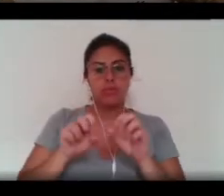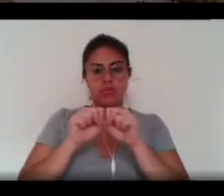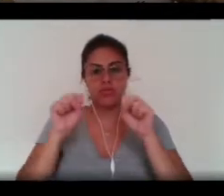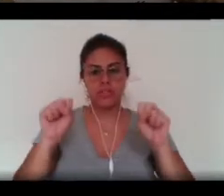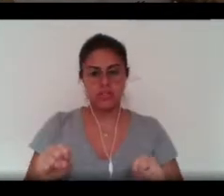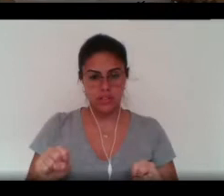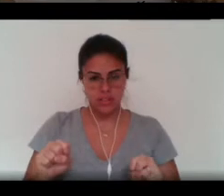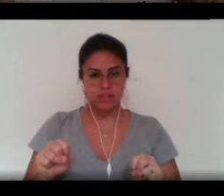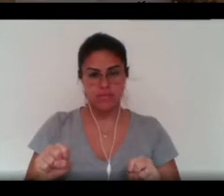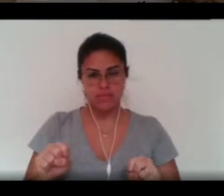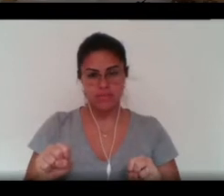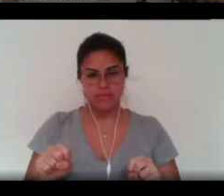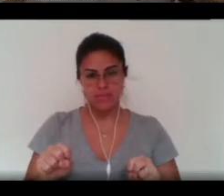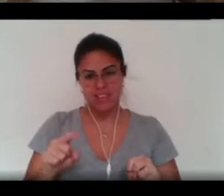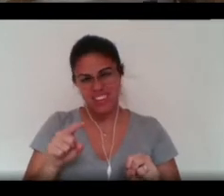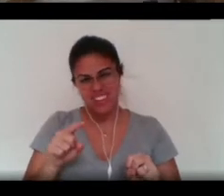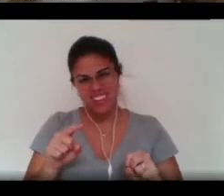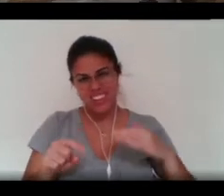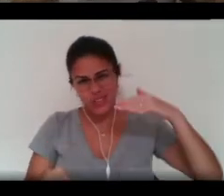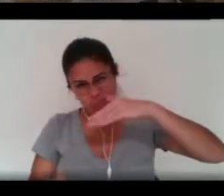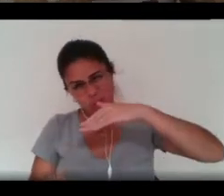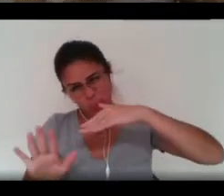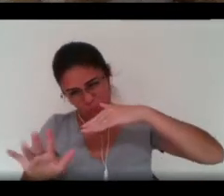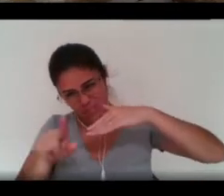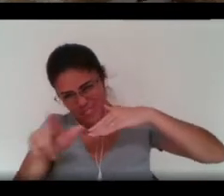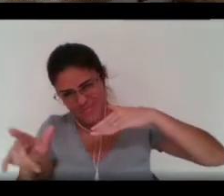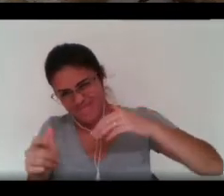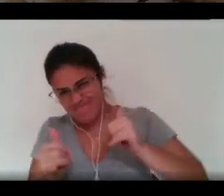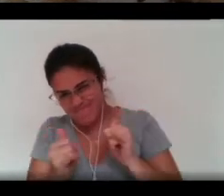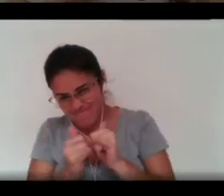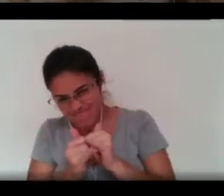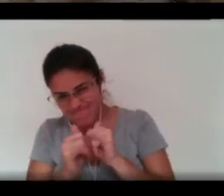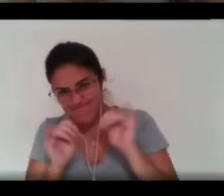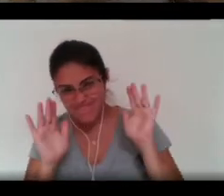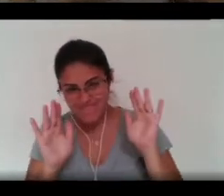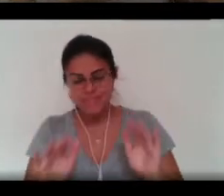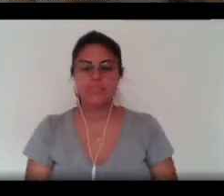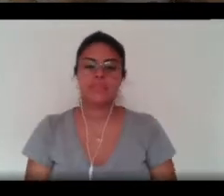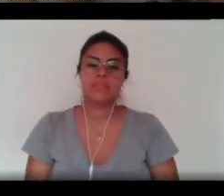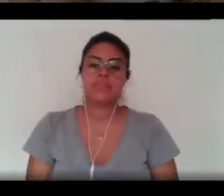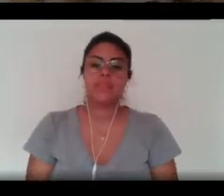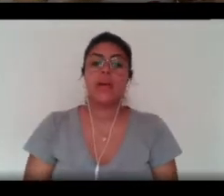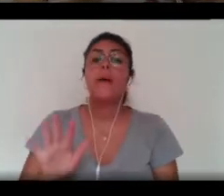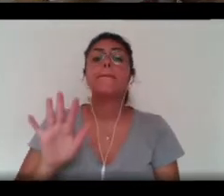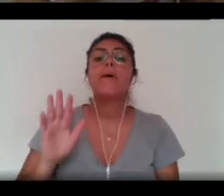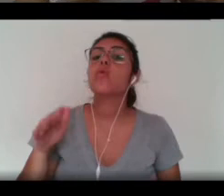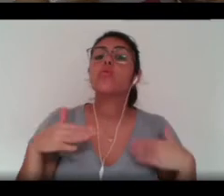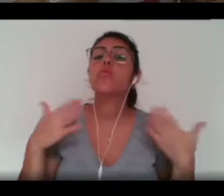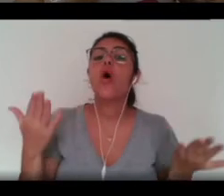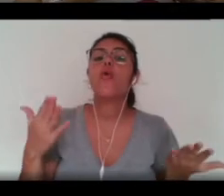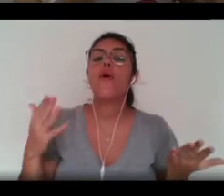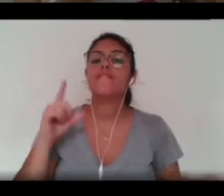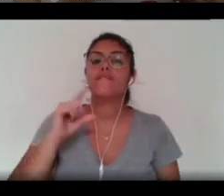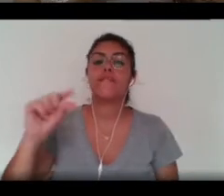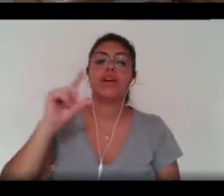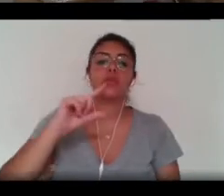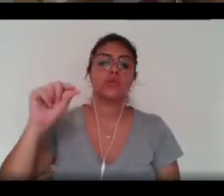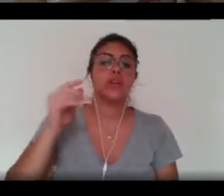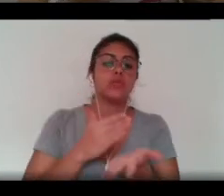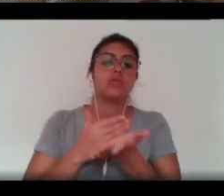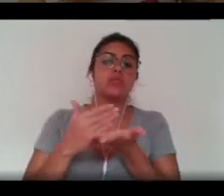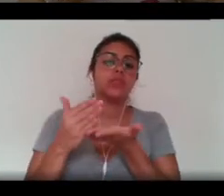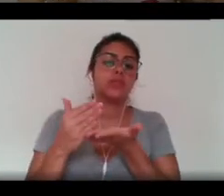Deixa aqui bonitinho, tá? O eixo tá torto, mas vocês me perdoam. E o que acontece? Qual que é a